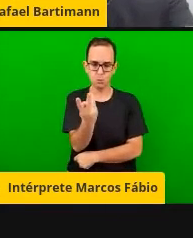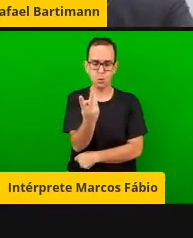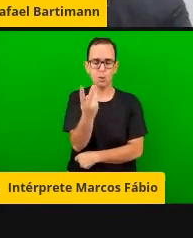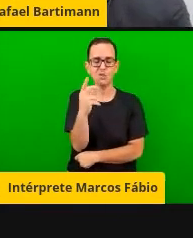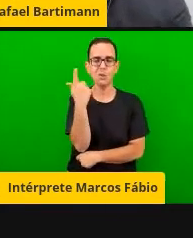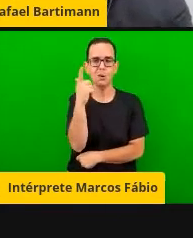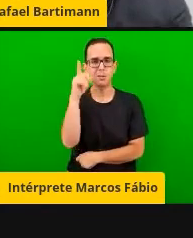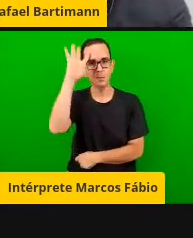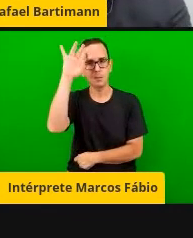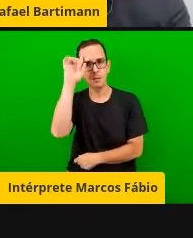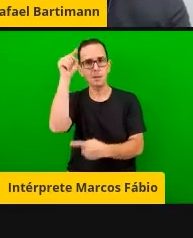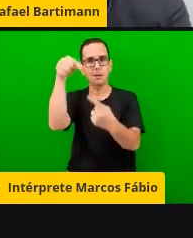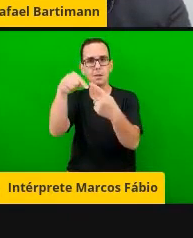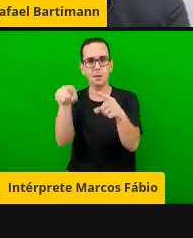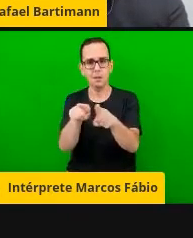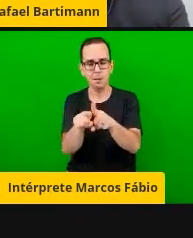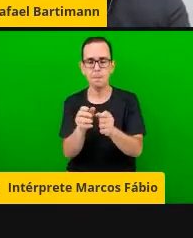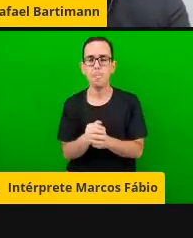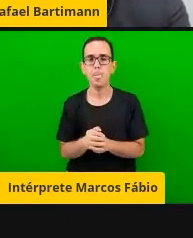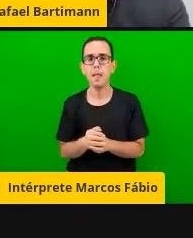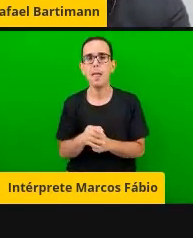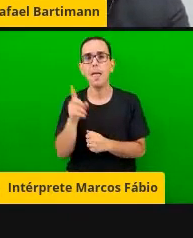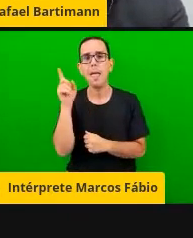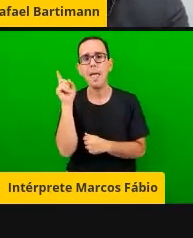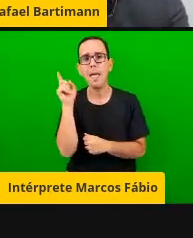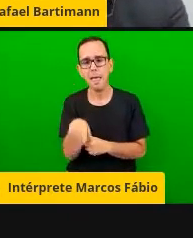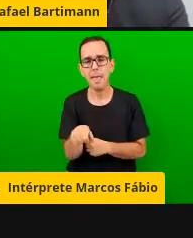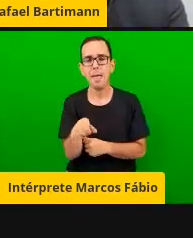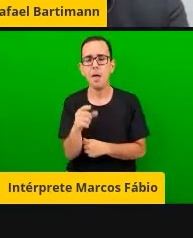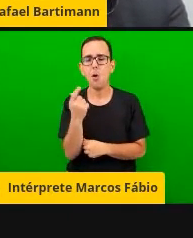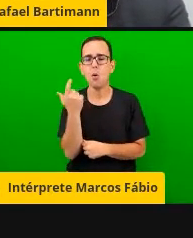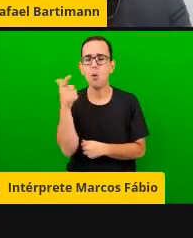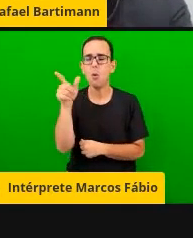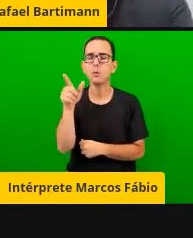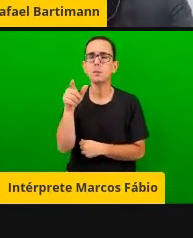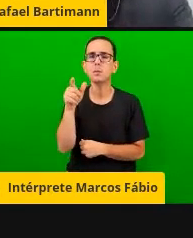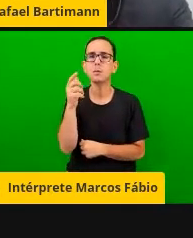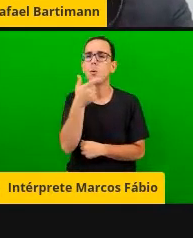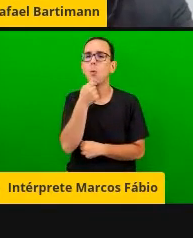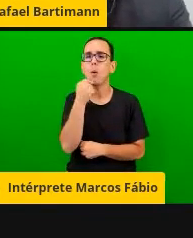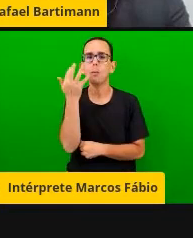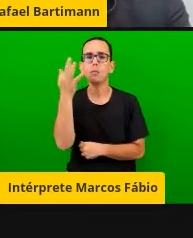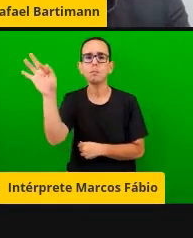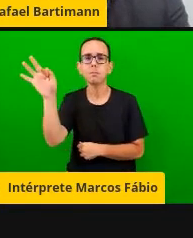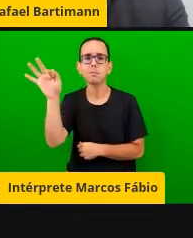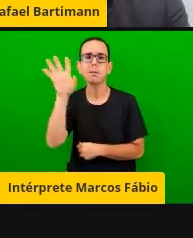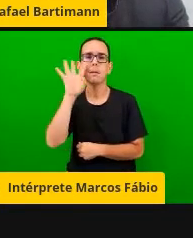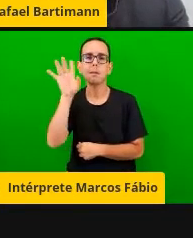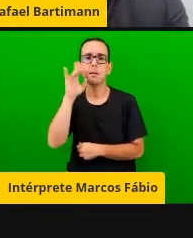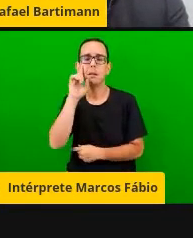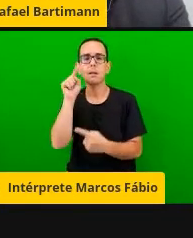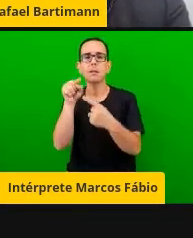brasileira. Outro que é muito importante é o Yves Lacoste, o francês Yves Lacoste, que tem um livro famoso, né, base dos nossos cursos